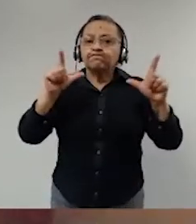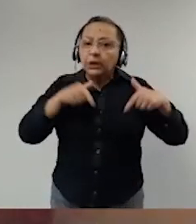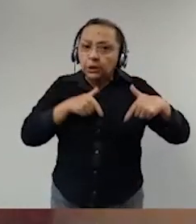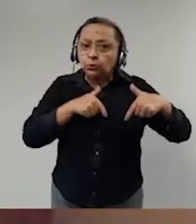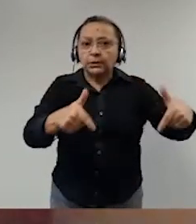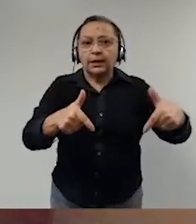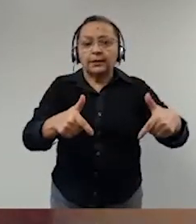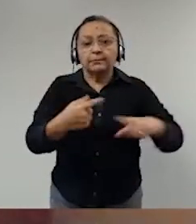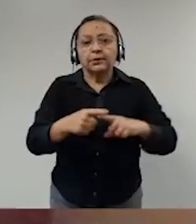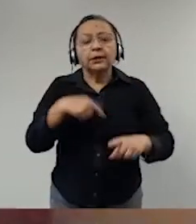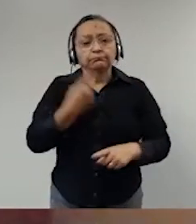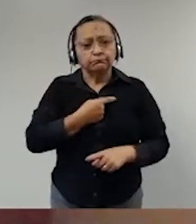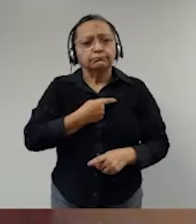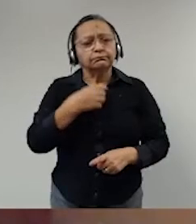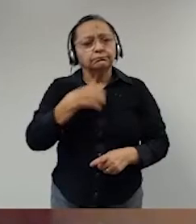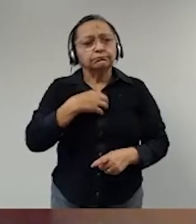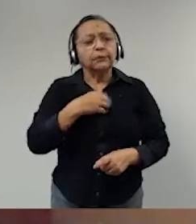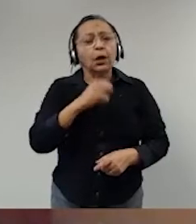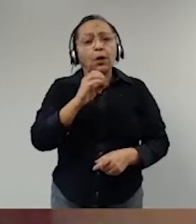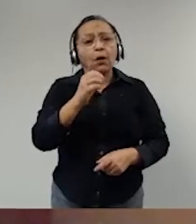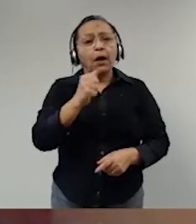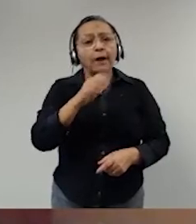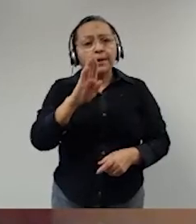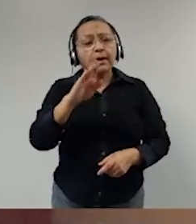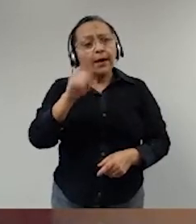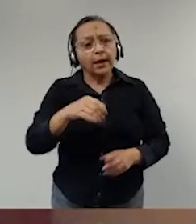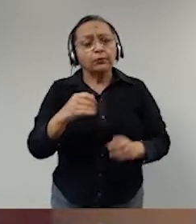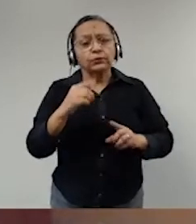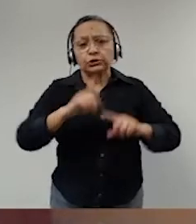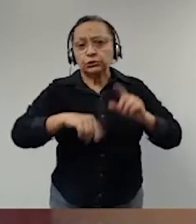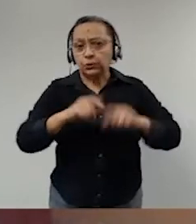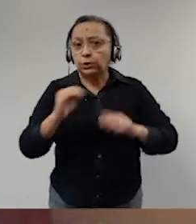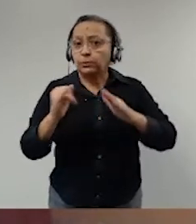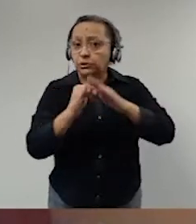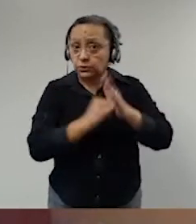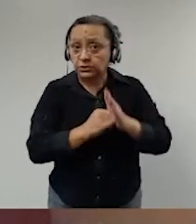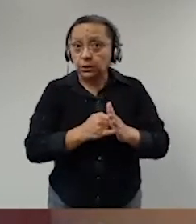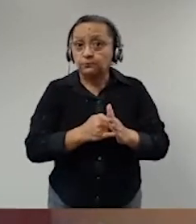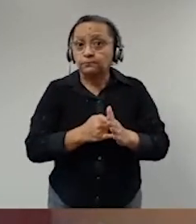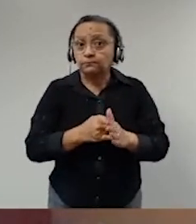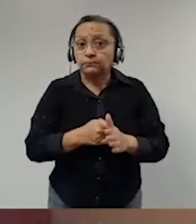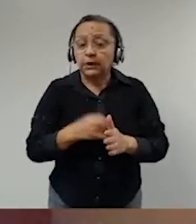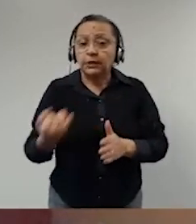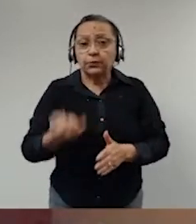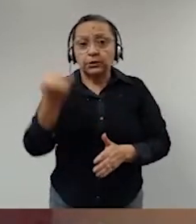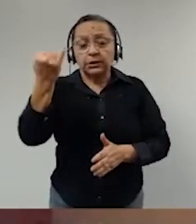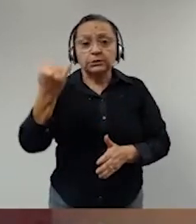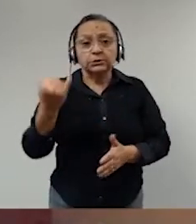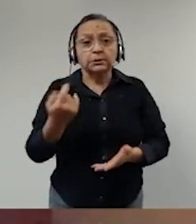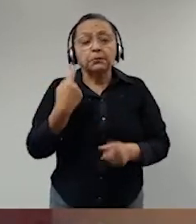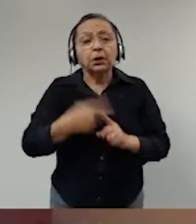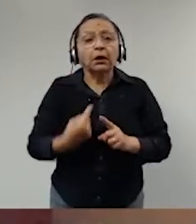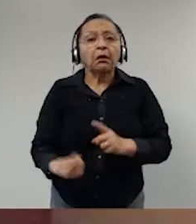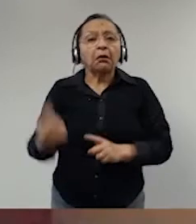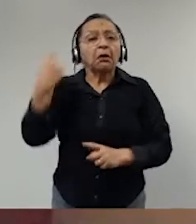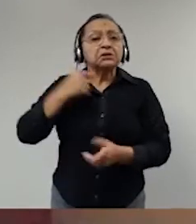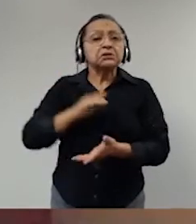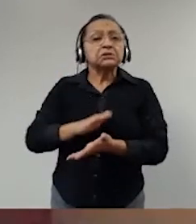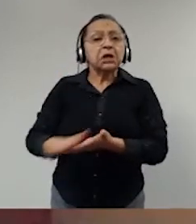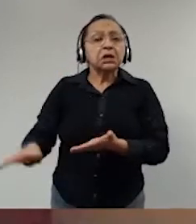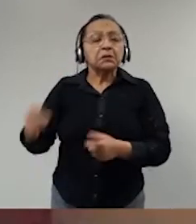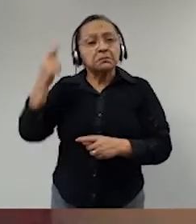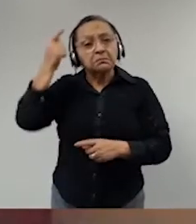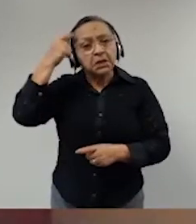OAB é um instrumento fundamental da democracia. A verdade é a seguinte, sem pensar na questão racial, isso vem sendo dito por várias